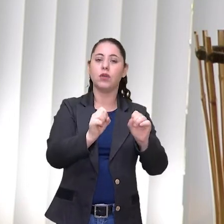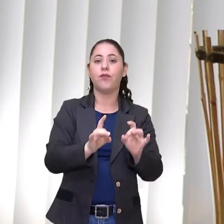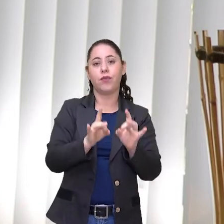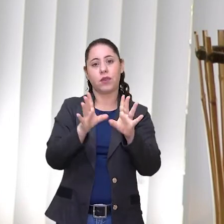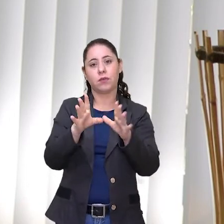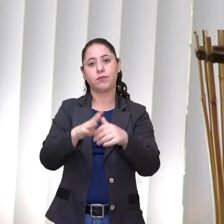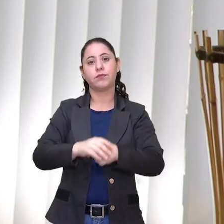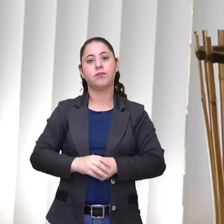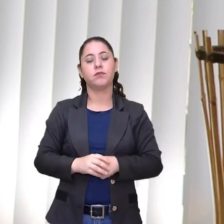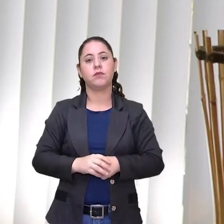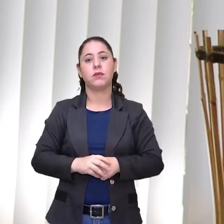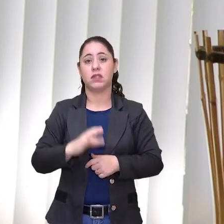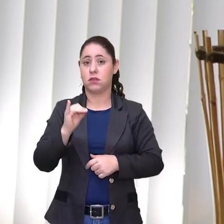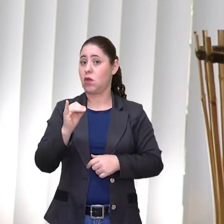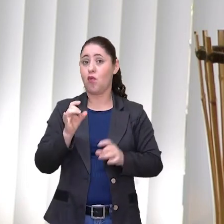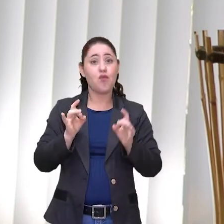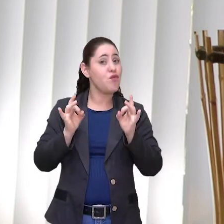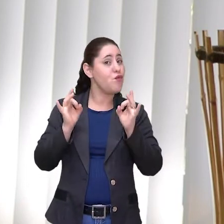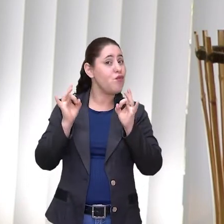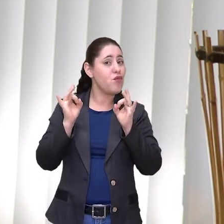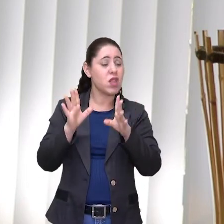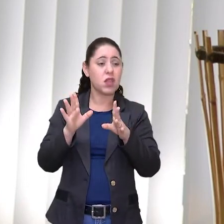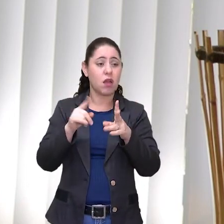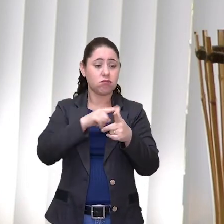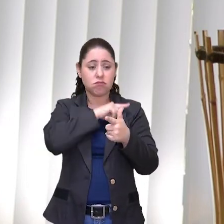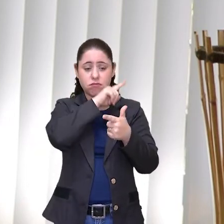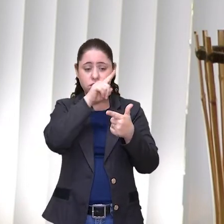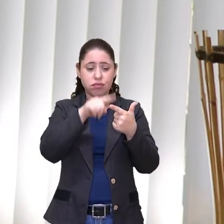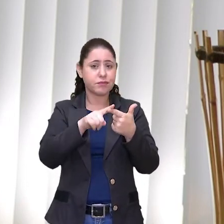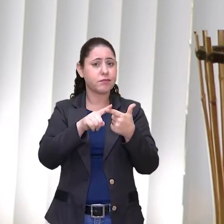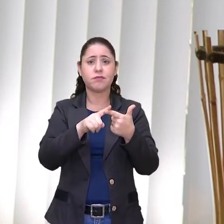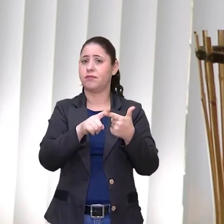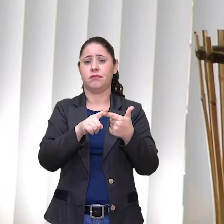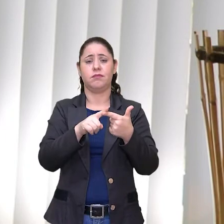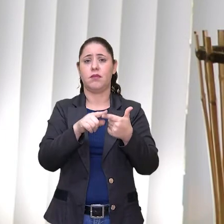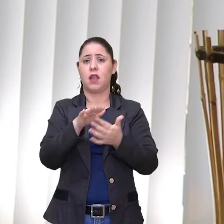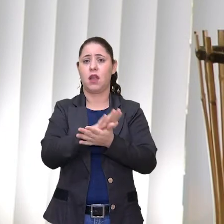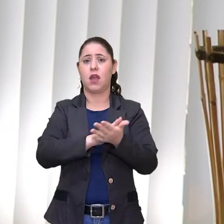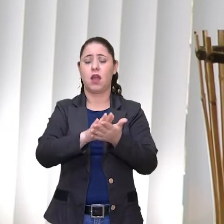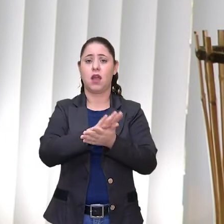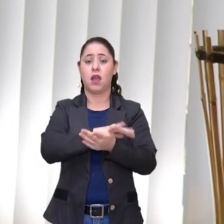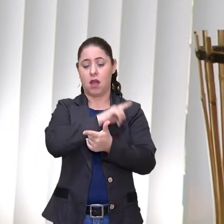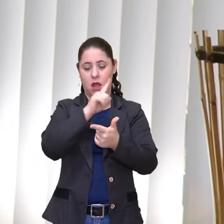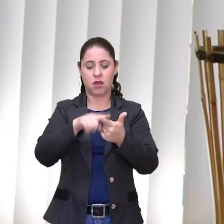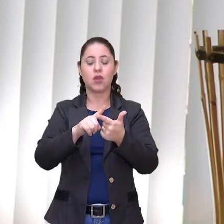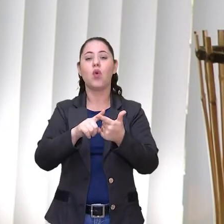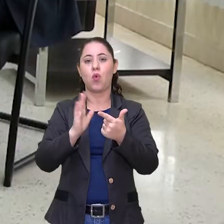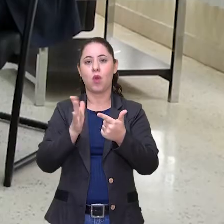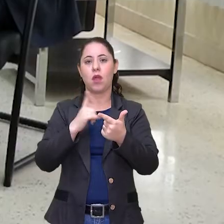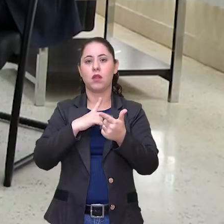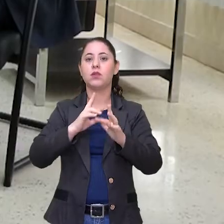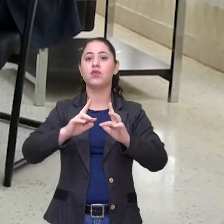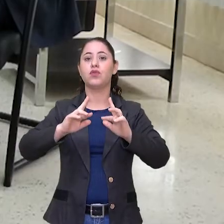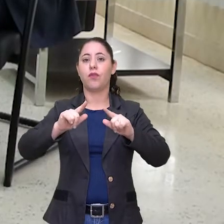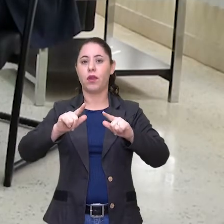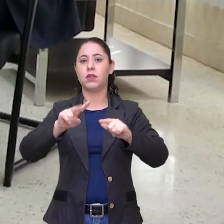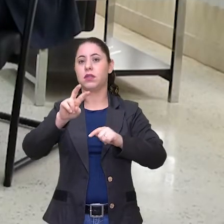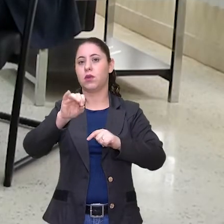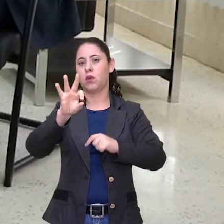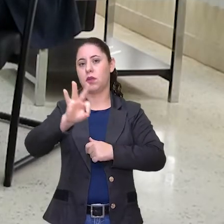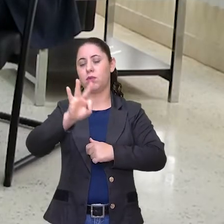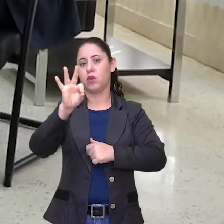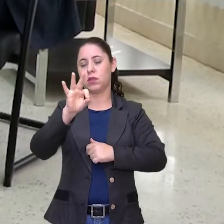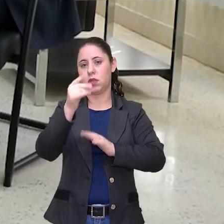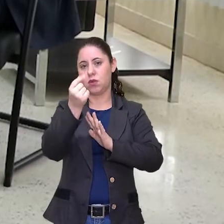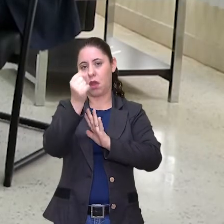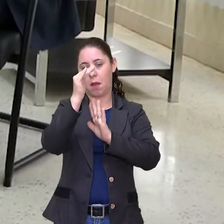avaliação, ele pode ser alienado. Se ele não for alienado nesse primeiro momento, ele vai para esse segundo leilão. E a diferença